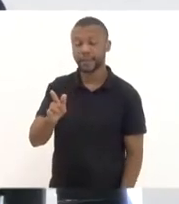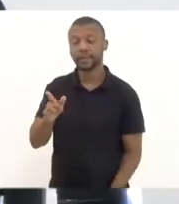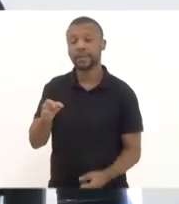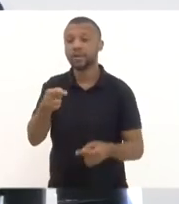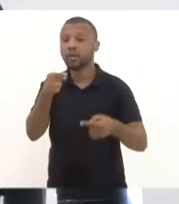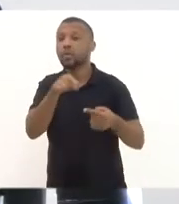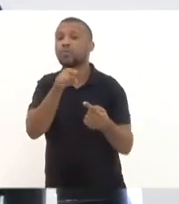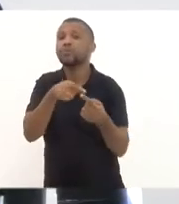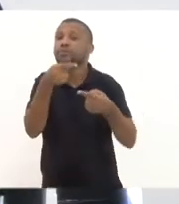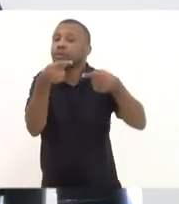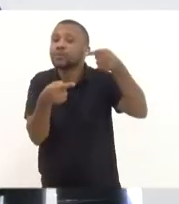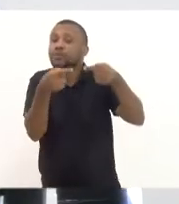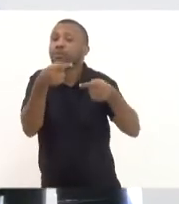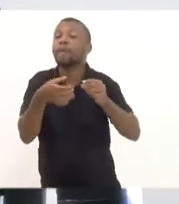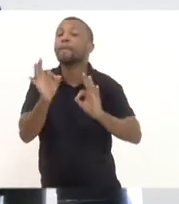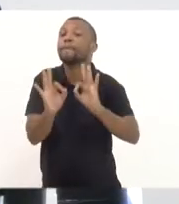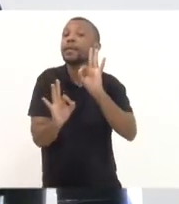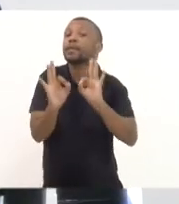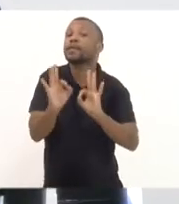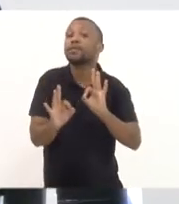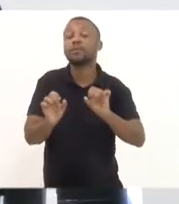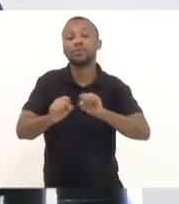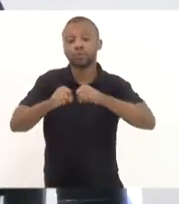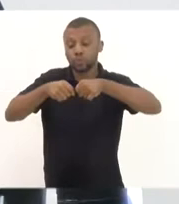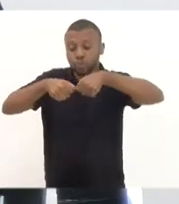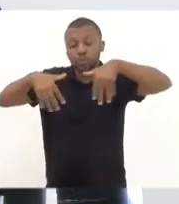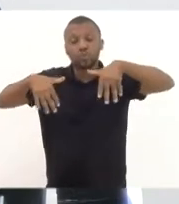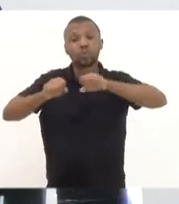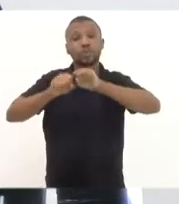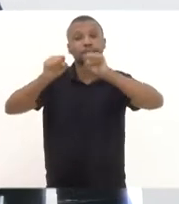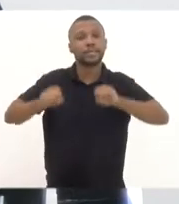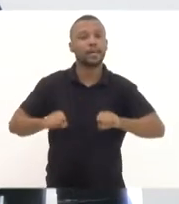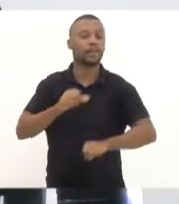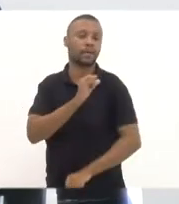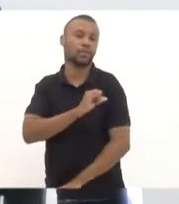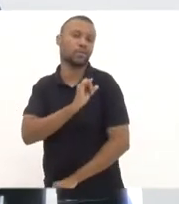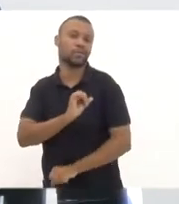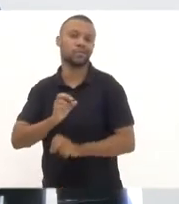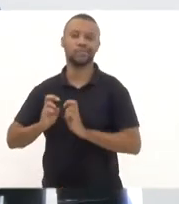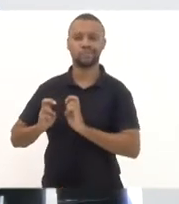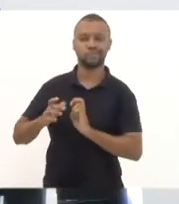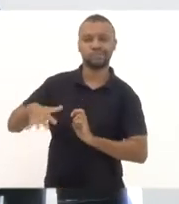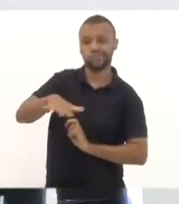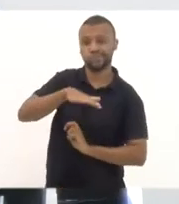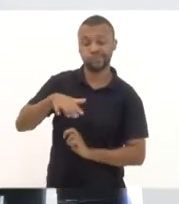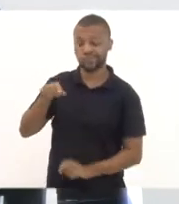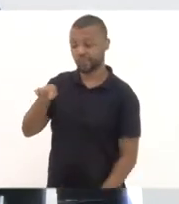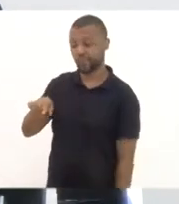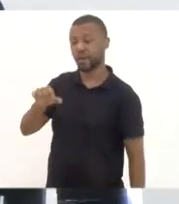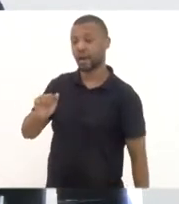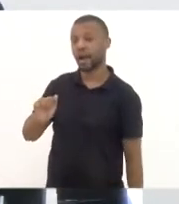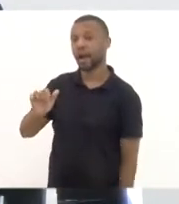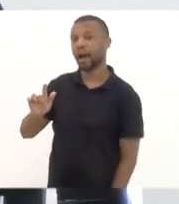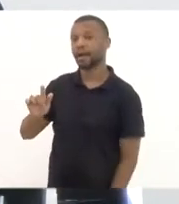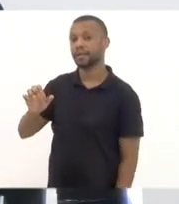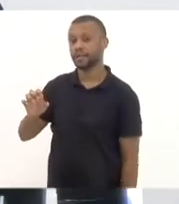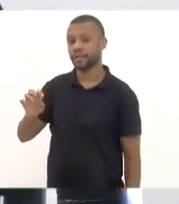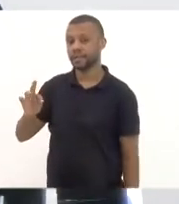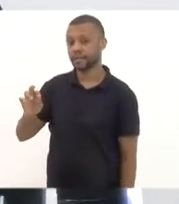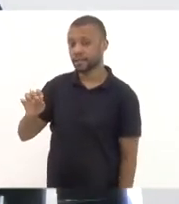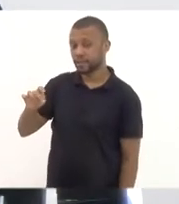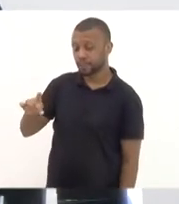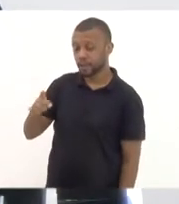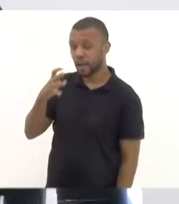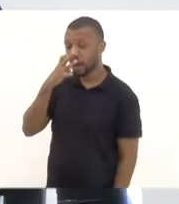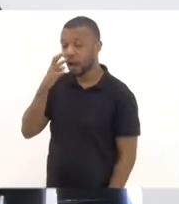do Rio de Janeiro né É porque se a gente chamar agetransp a gente vai ouvir a gente traz para mim uma interruptor amo muito eu atendi não